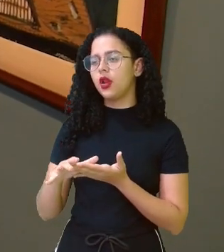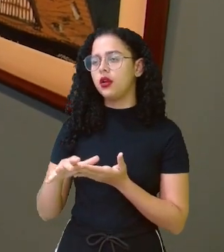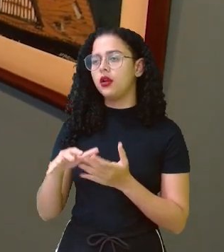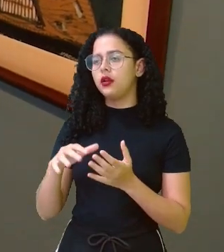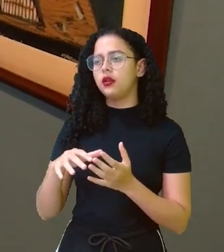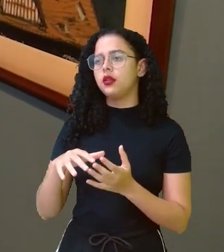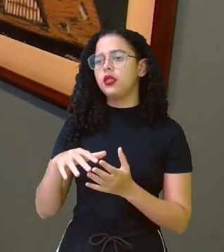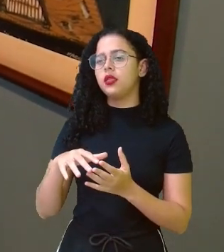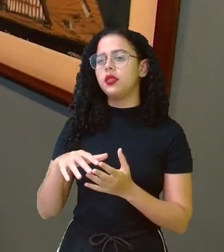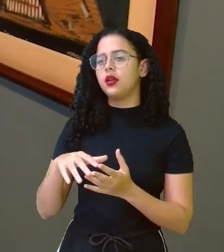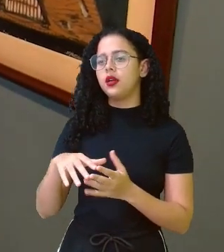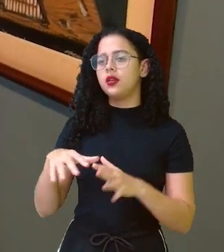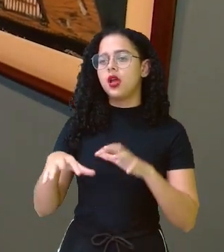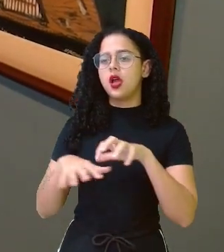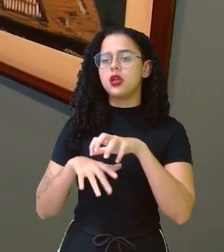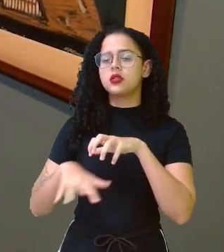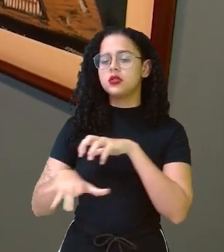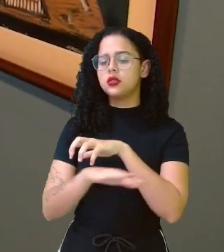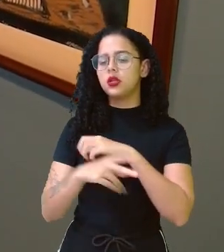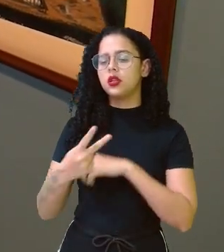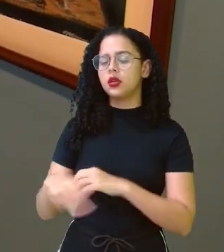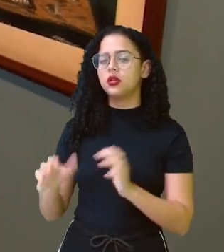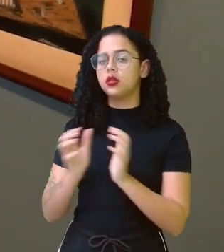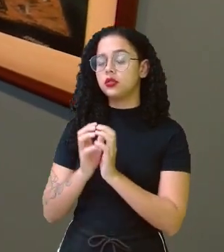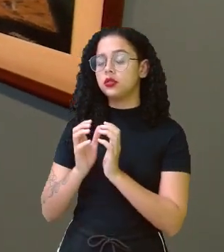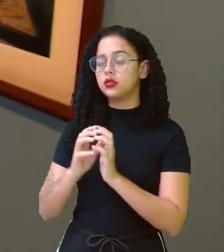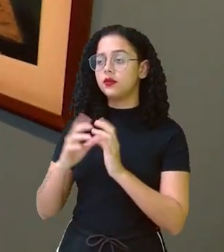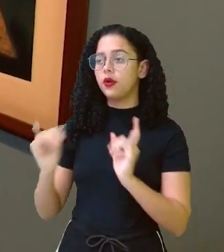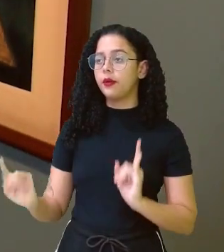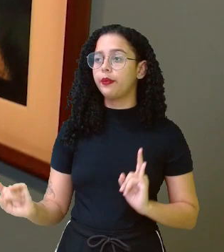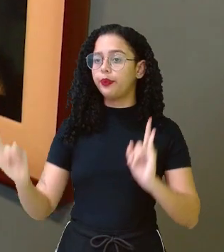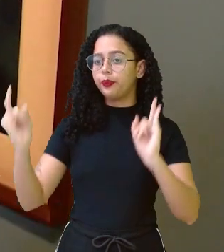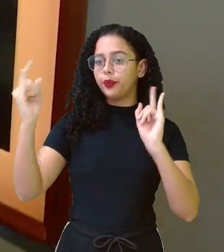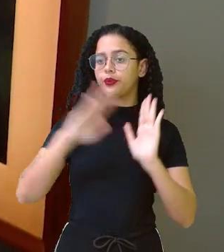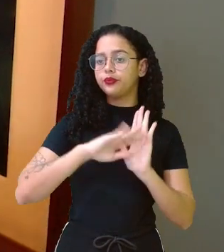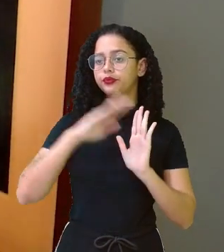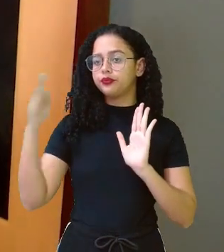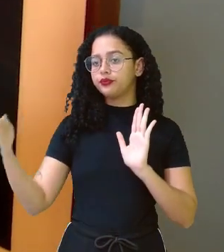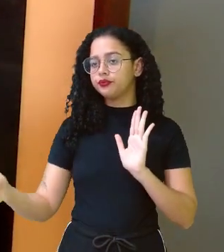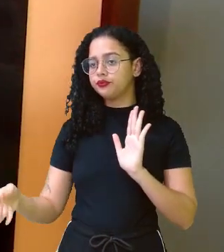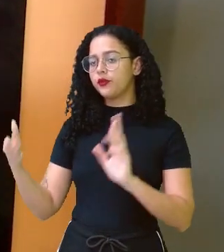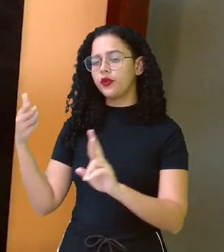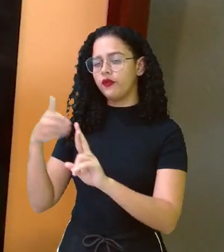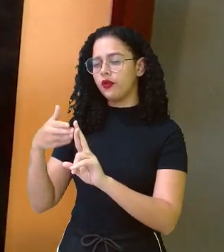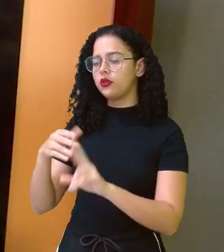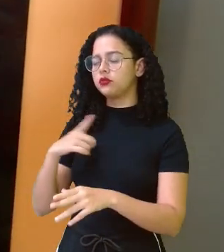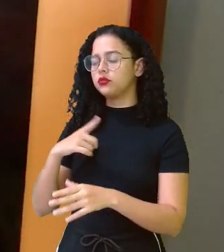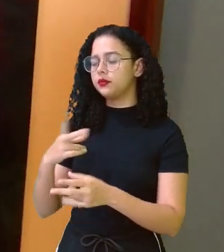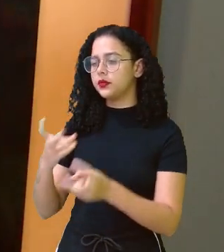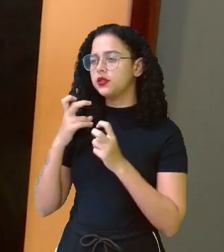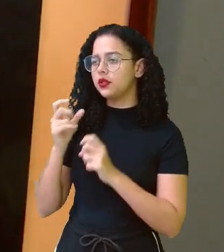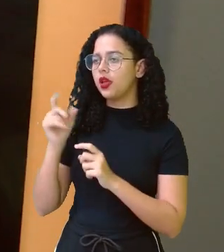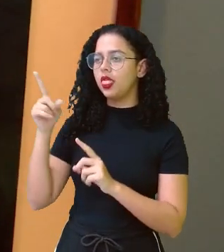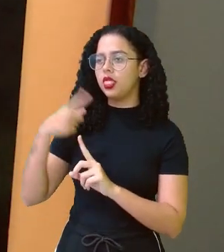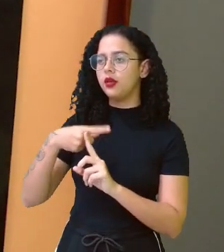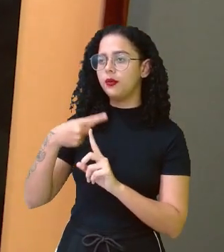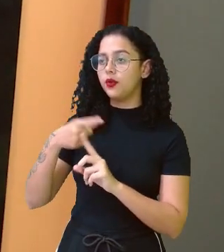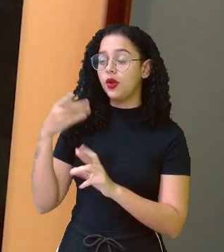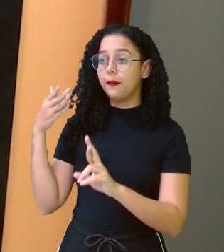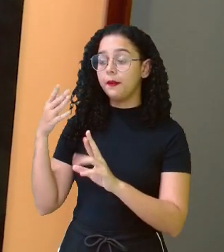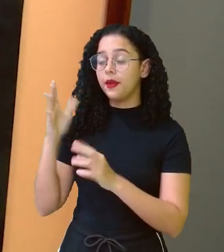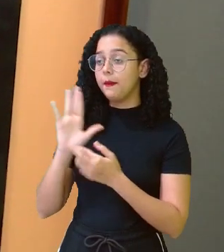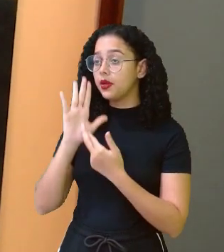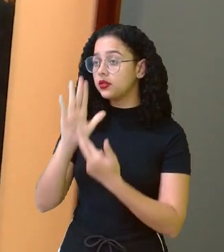por assim dizer. A representação das pontes é muito claro isso, porém vocês podem notar que é um tipo de representação que